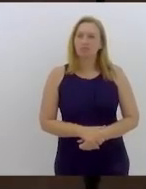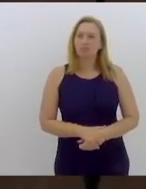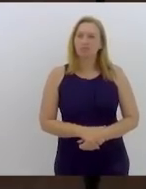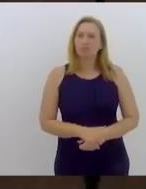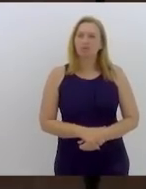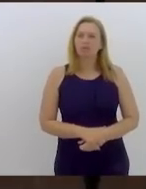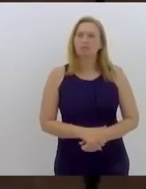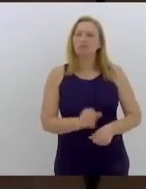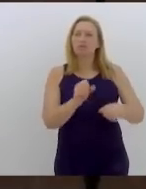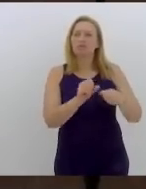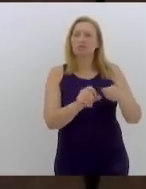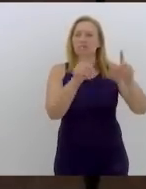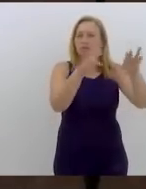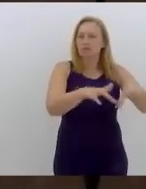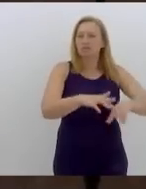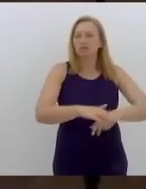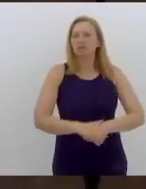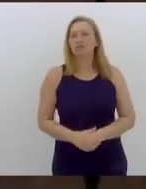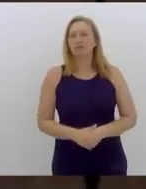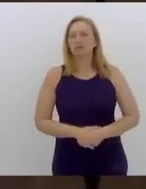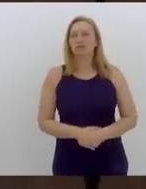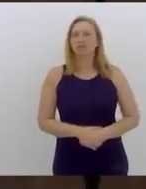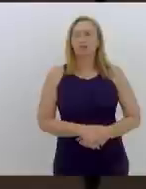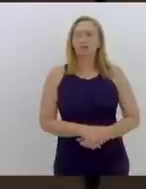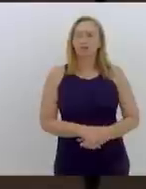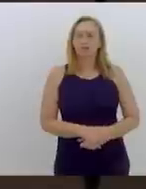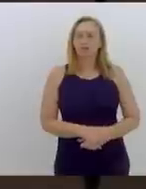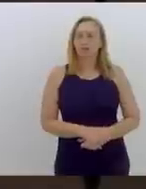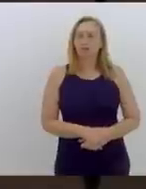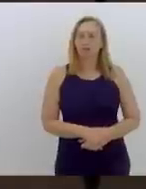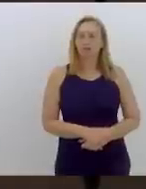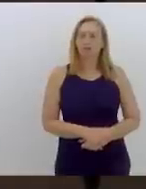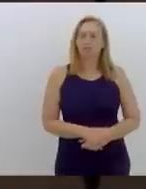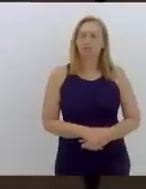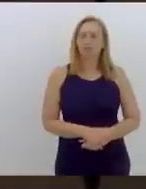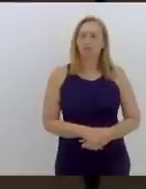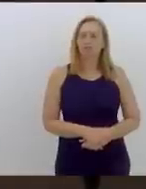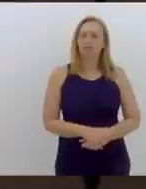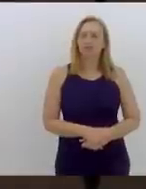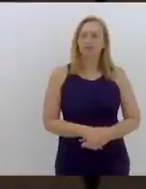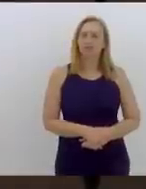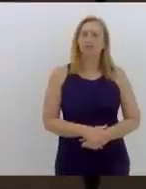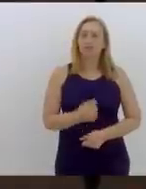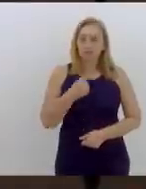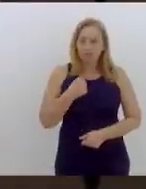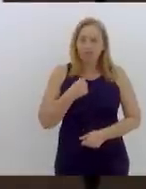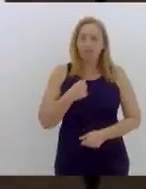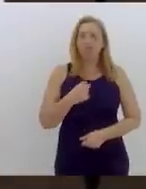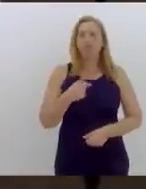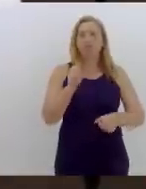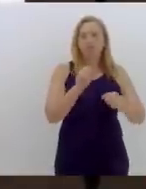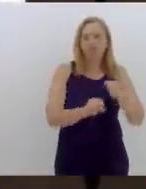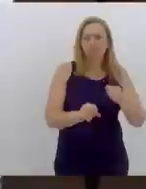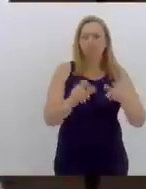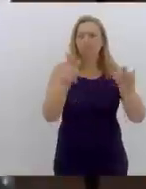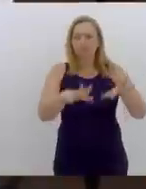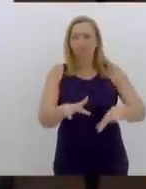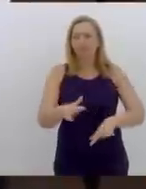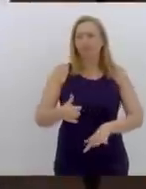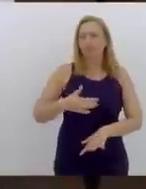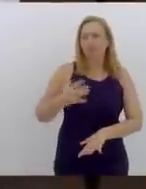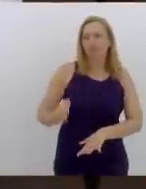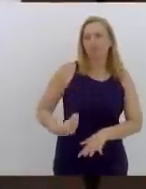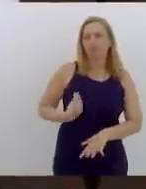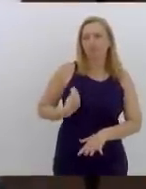façam a diferença eu com certeza eu faço a diferença na vida da minha